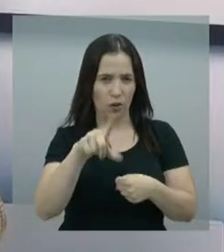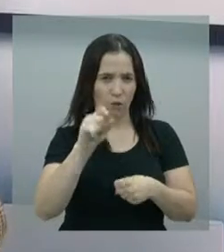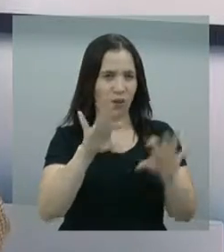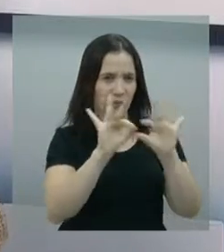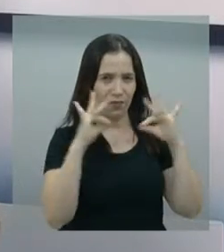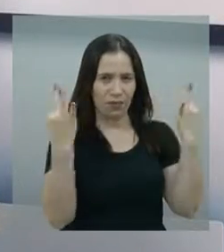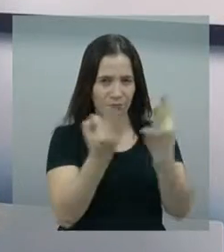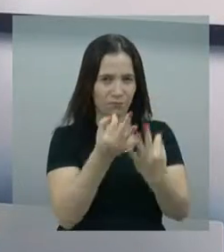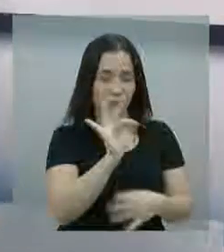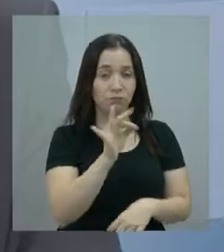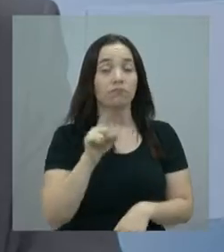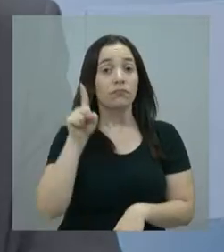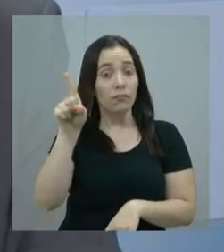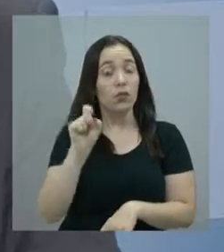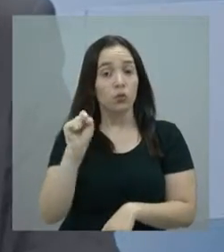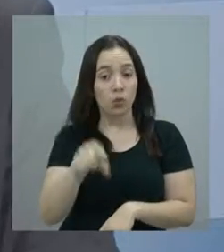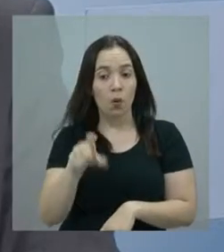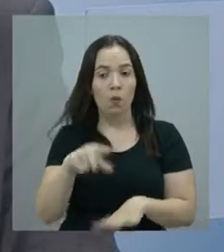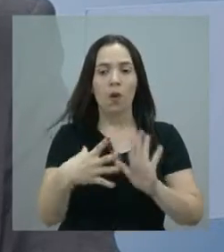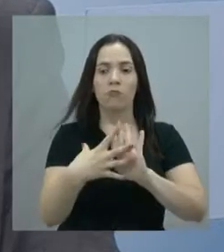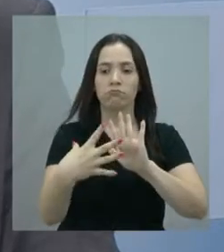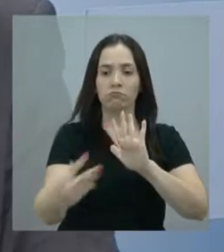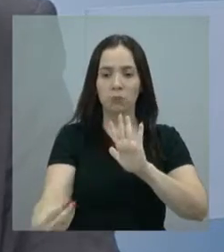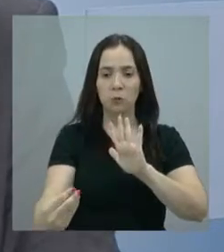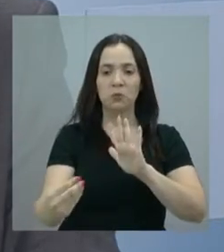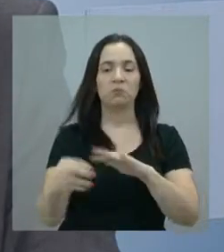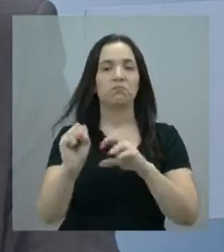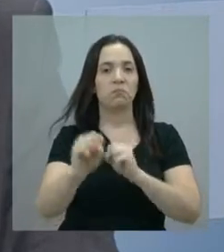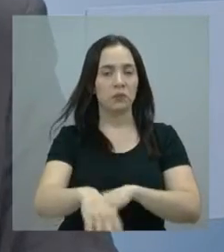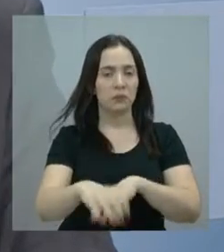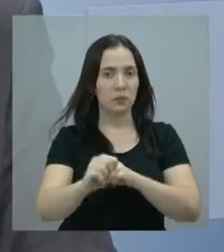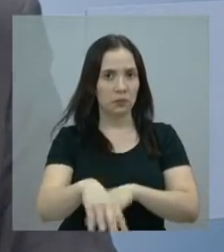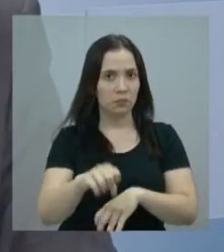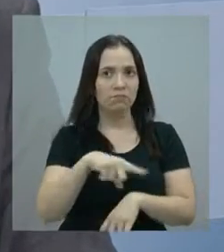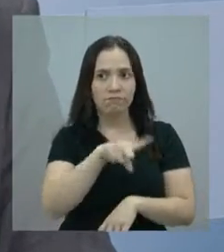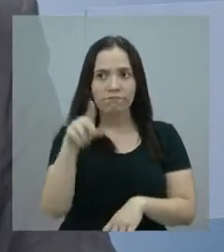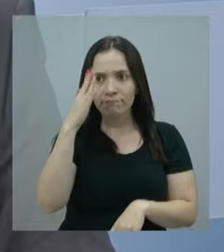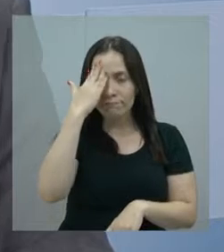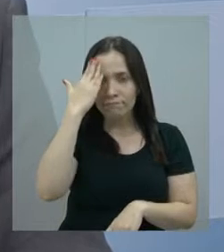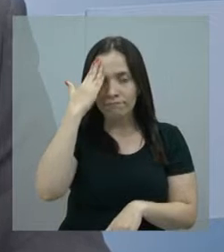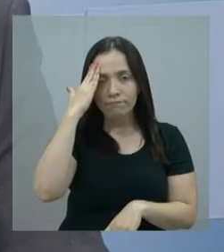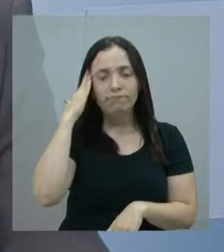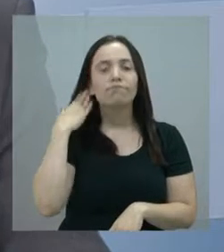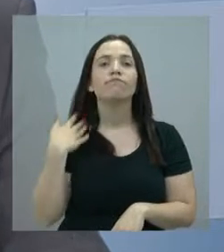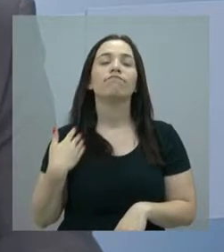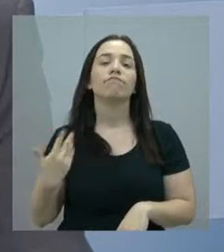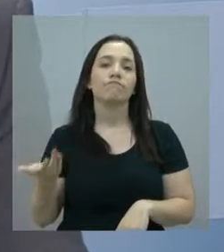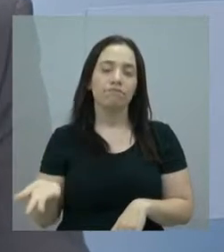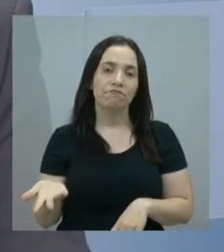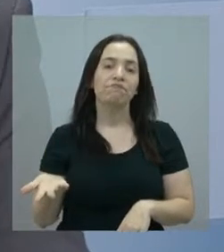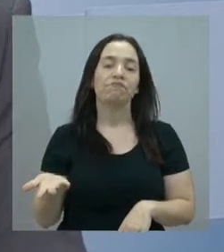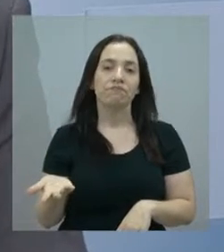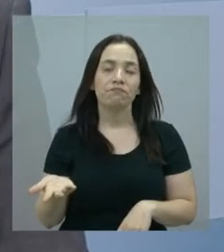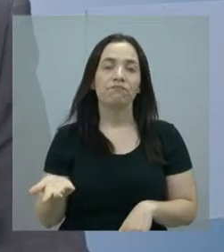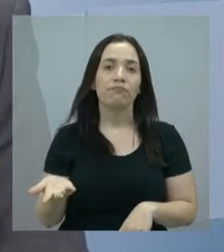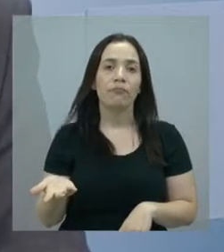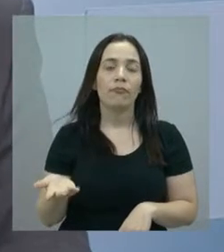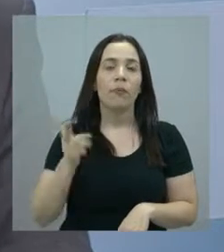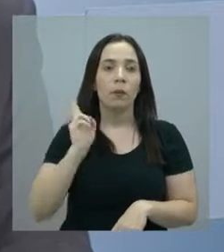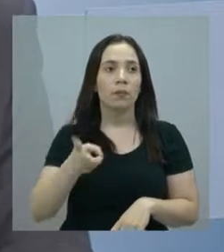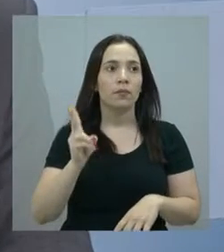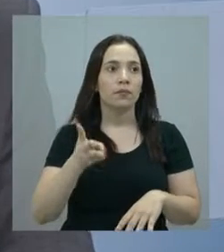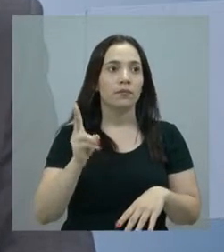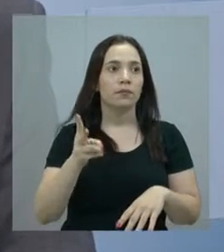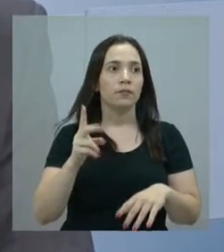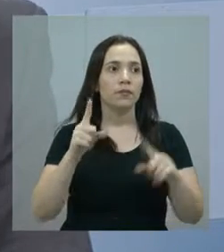de lá. Sobral é um modelo da educação. Só para você ter uma ideia, esse mesmo boletim,